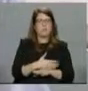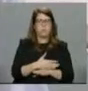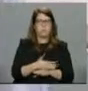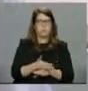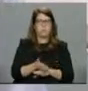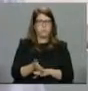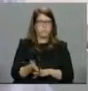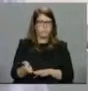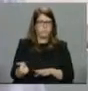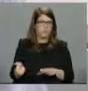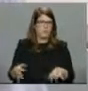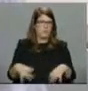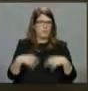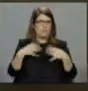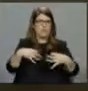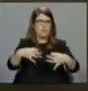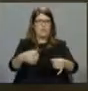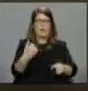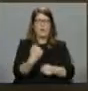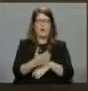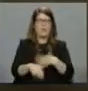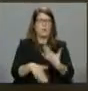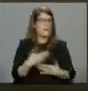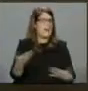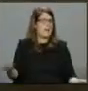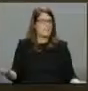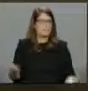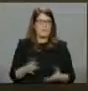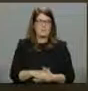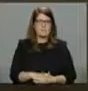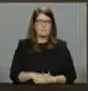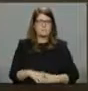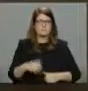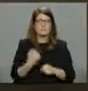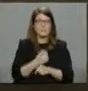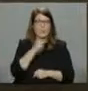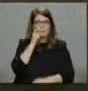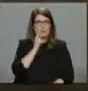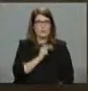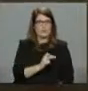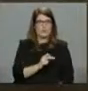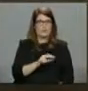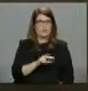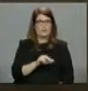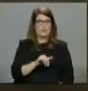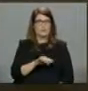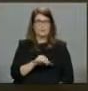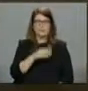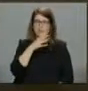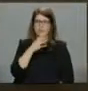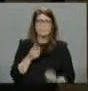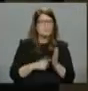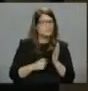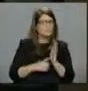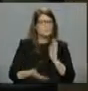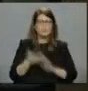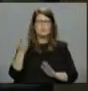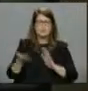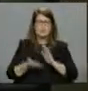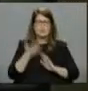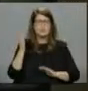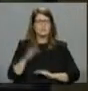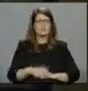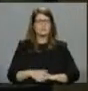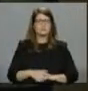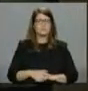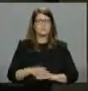e inviabilizar que a obra seja feita. Uma obra que para António Pedroso é necessária e urgente. Que o estado de degradação